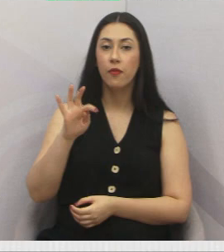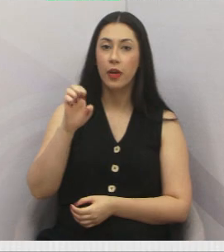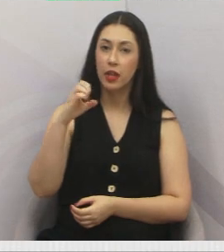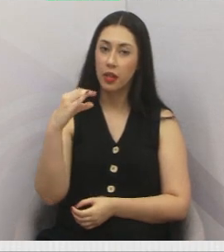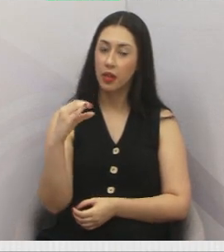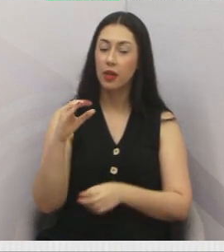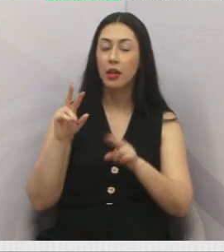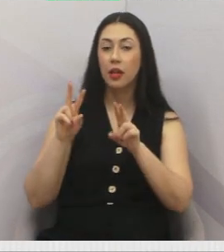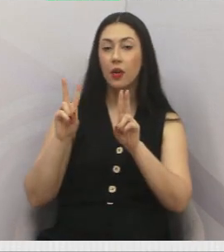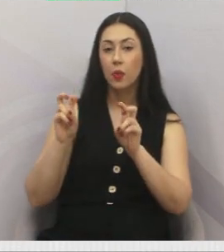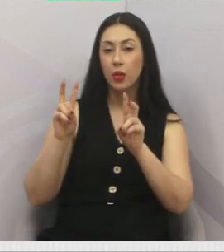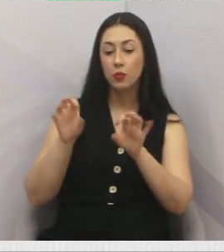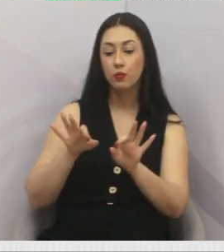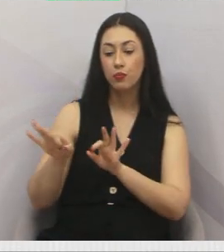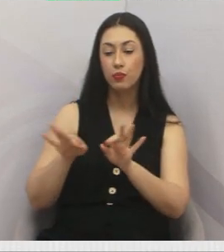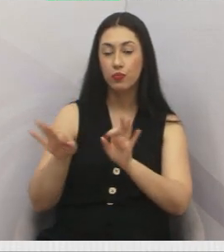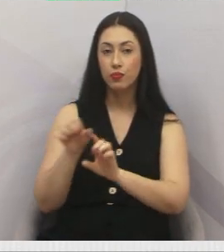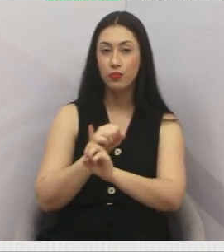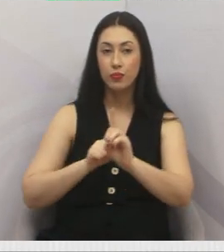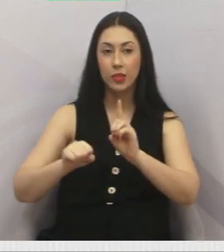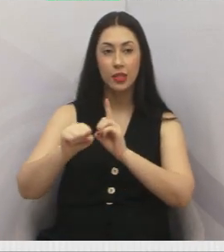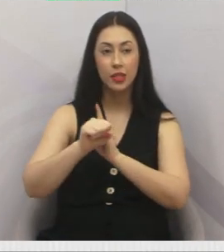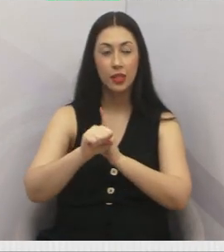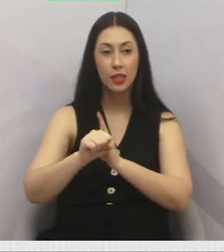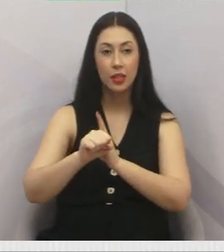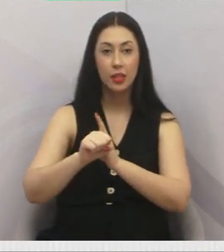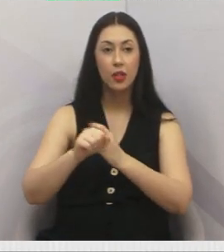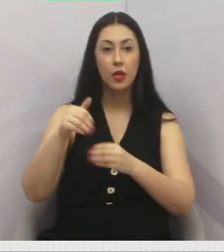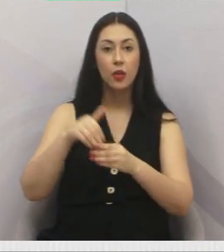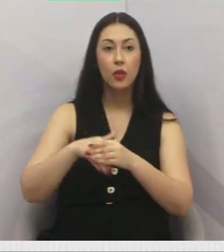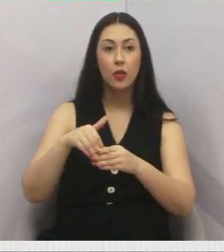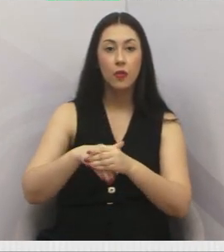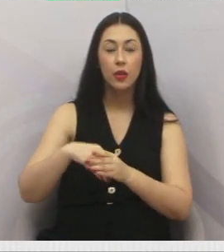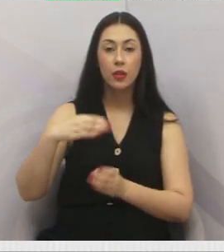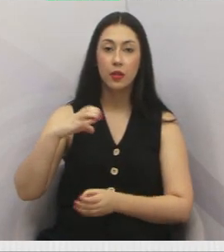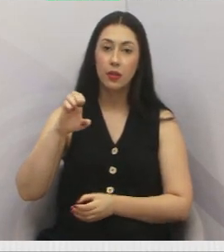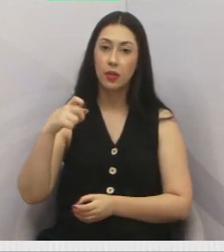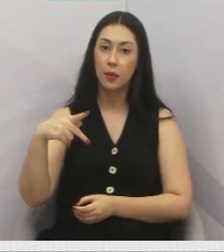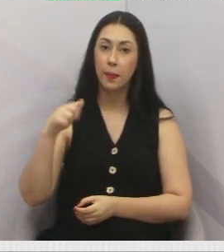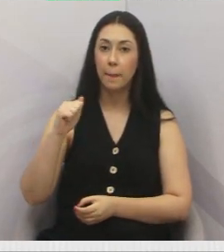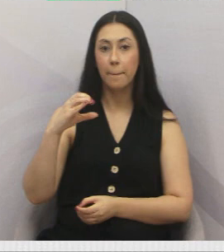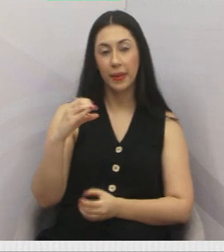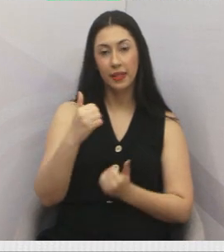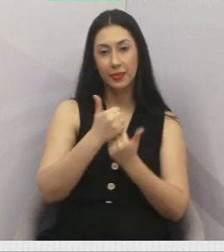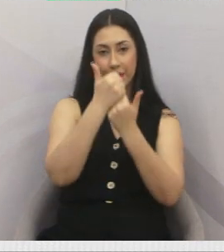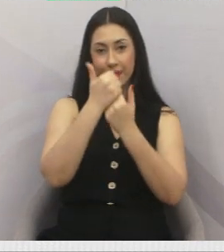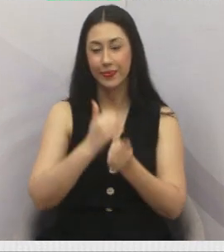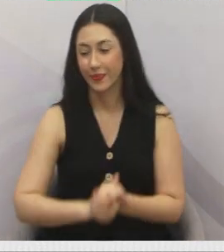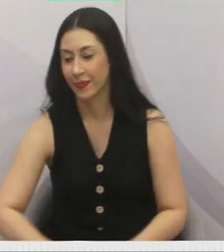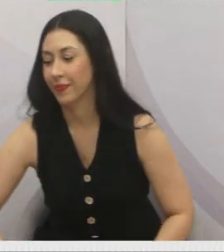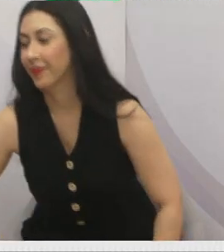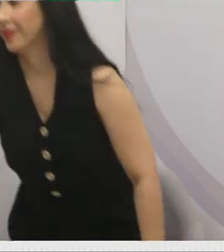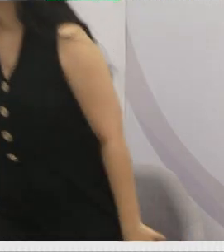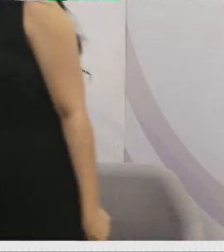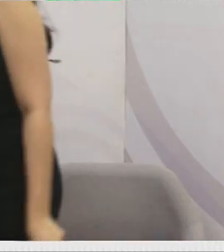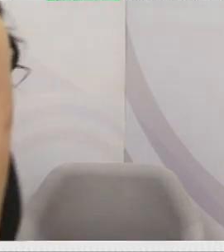Jacareí. E segmento Organização da Sociedade Civil, um voto para a CEPAC. Próximo